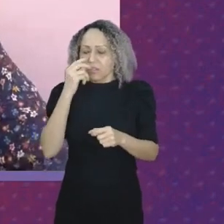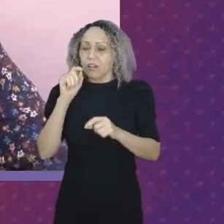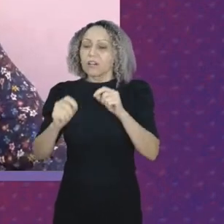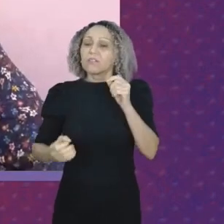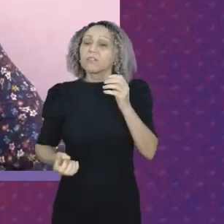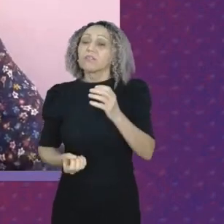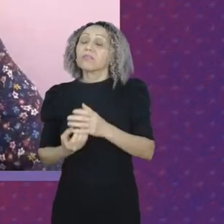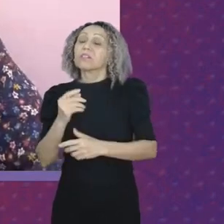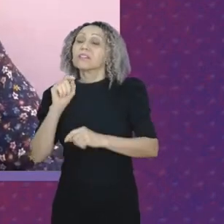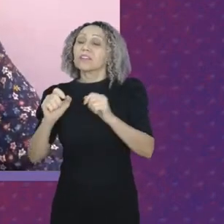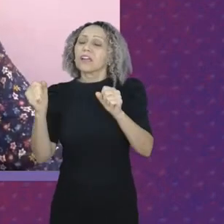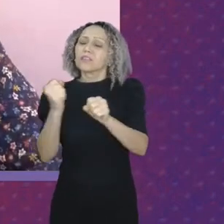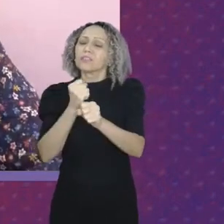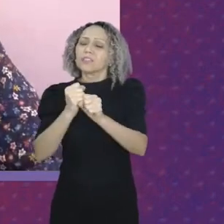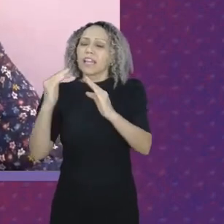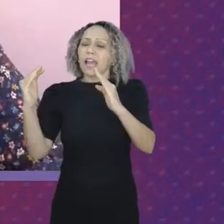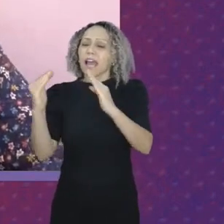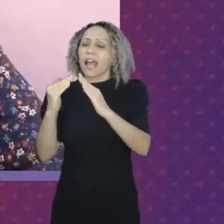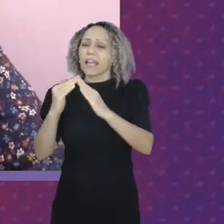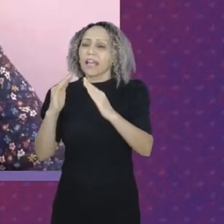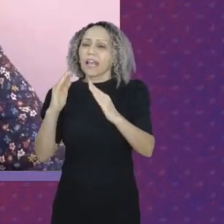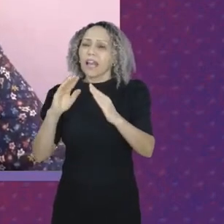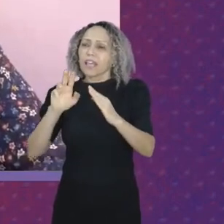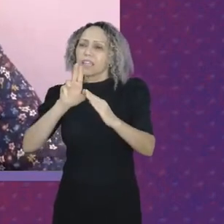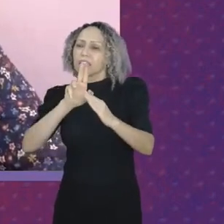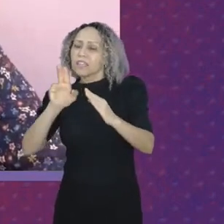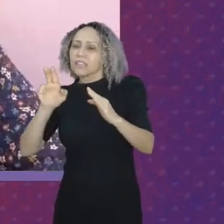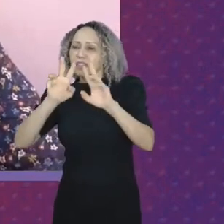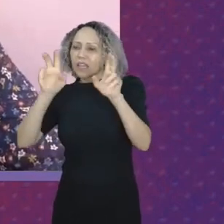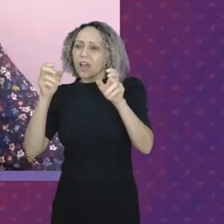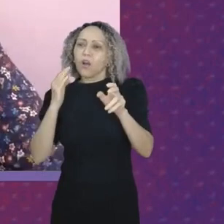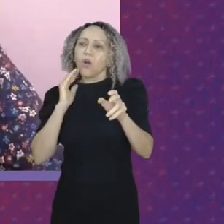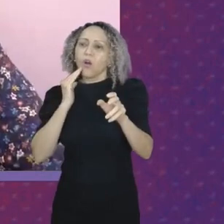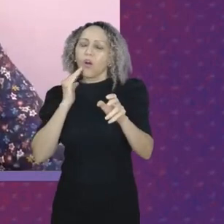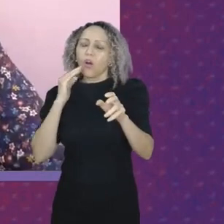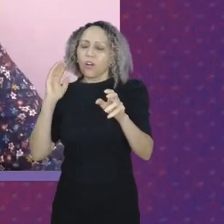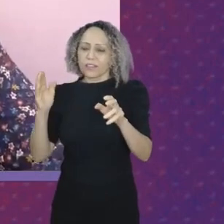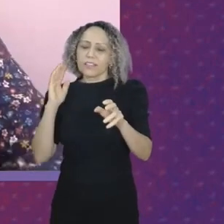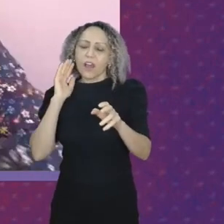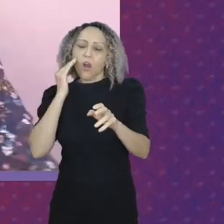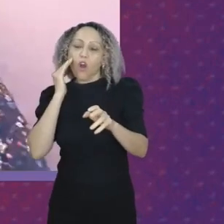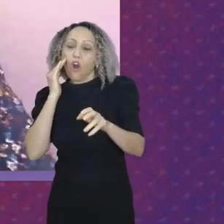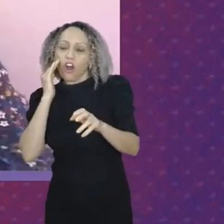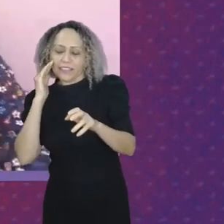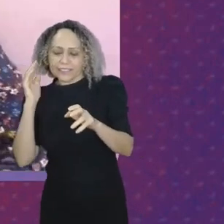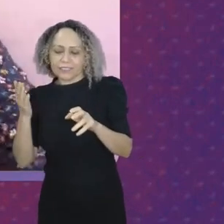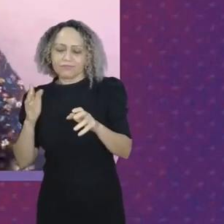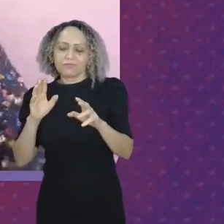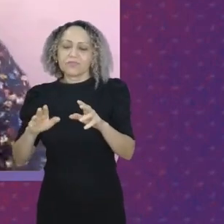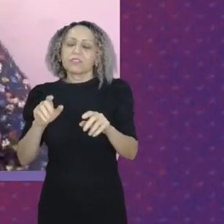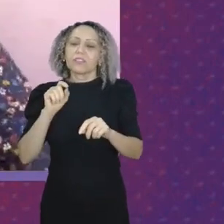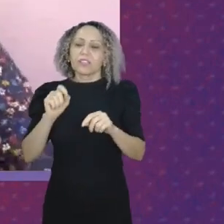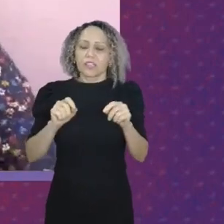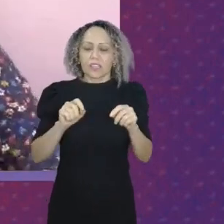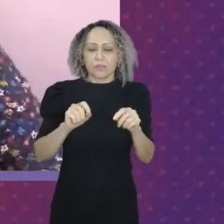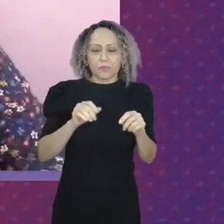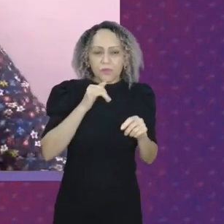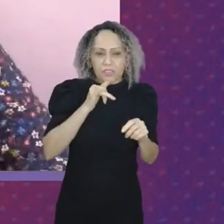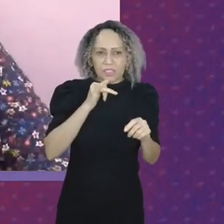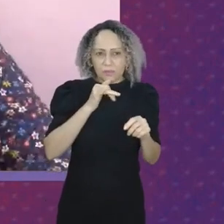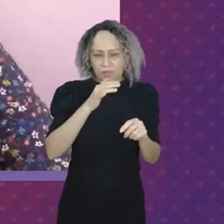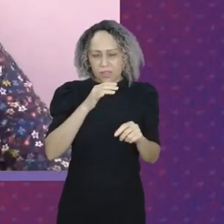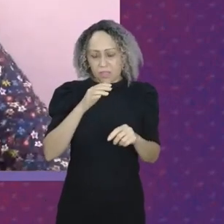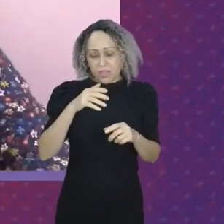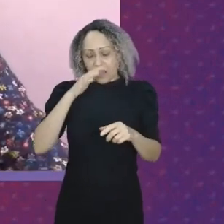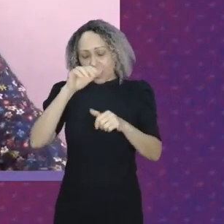Casa Rosa. A gente problematizou desde o nome até a instalação do serviço, que foi a transformação de um serviço de pessoas vítimas